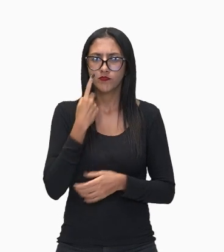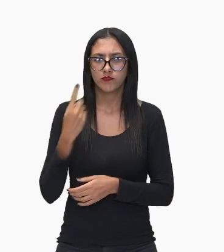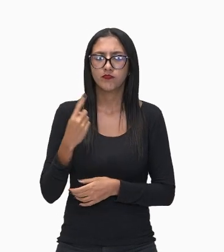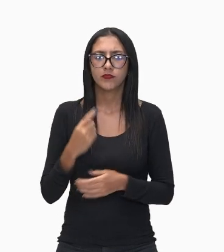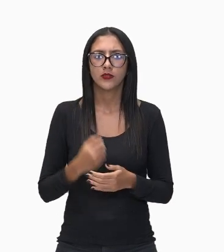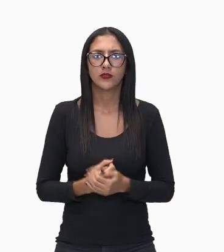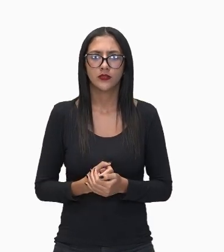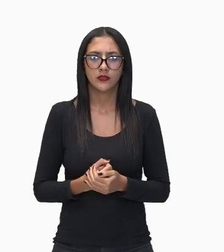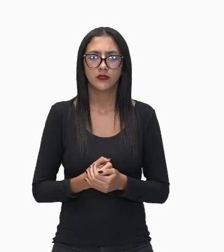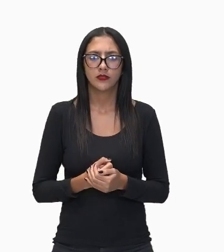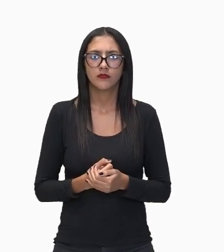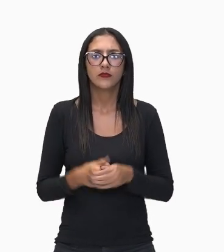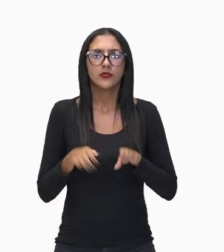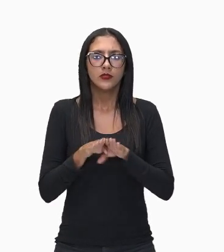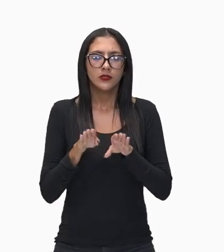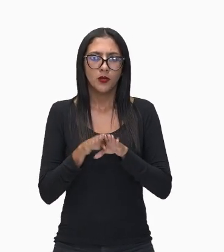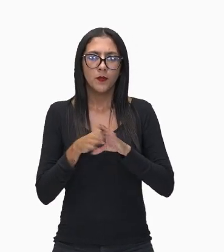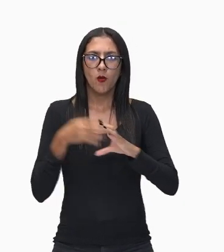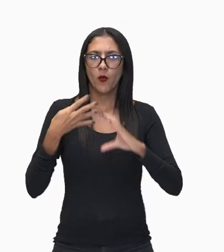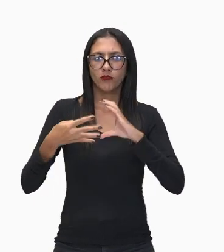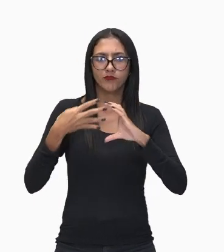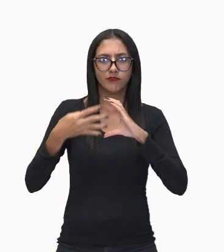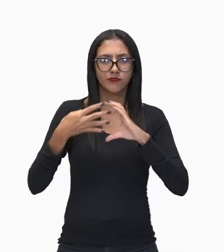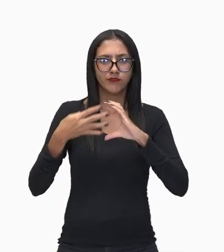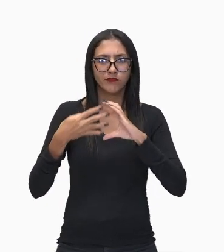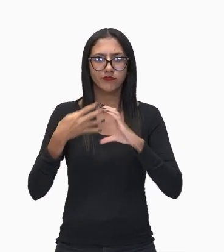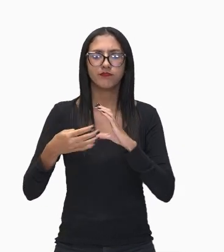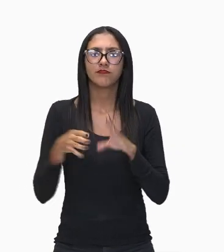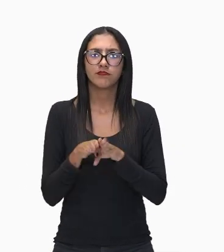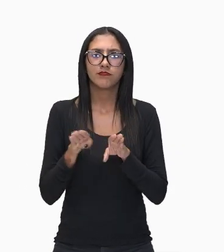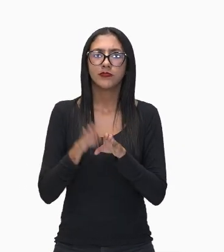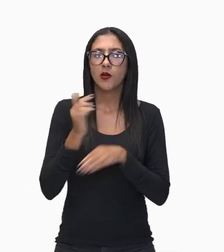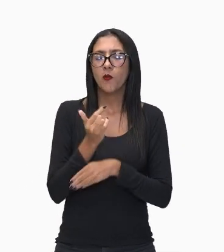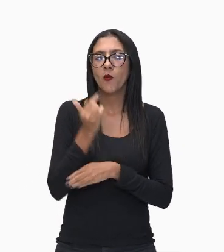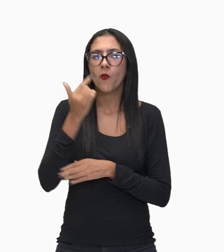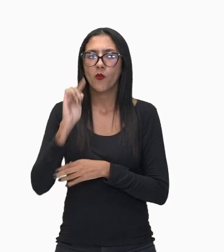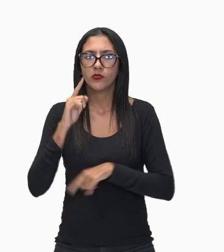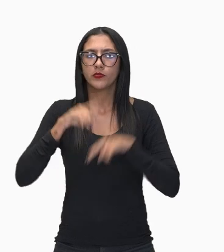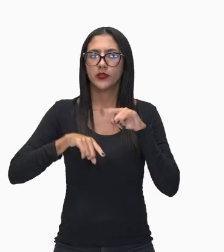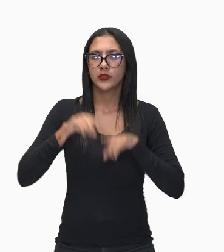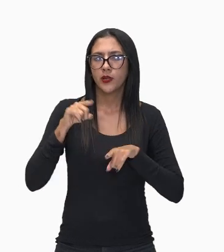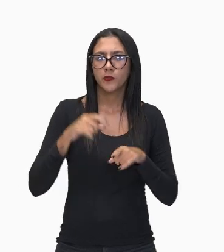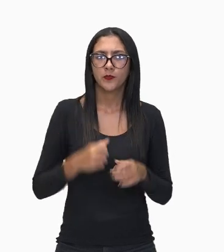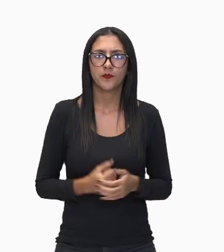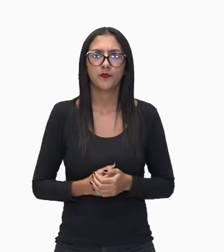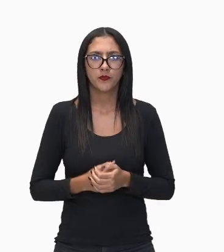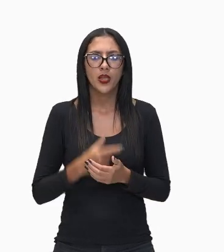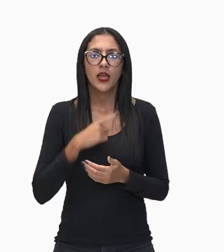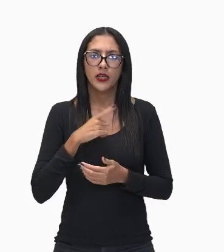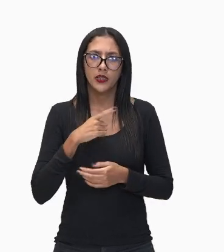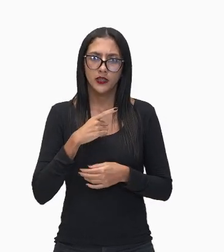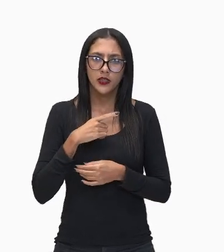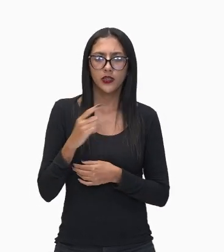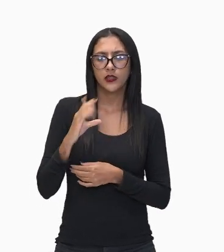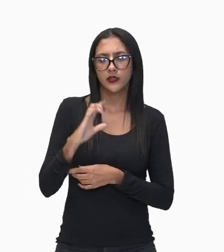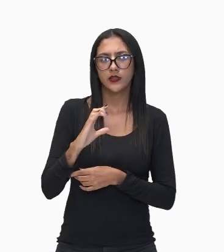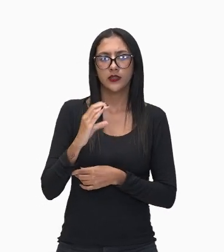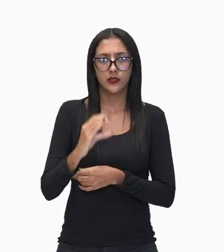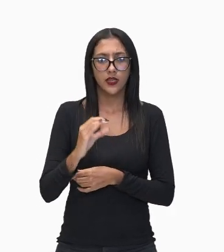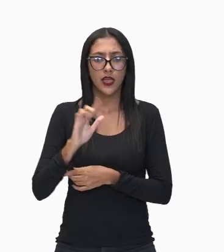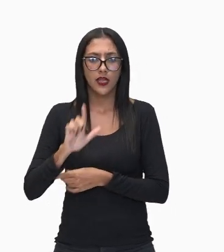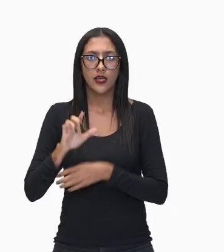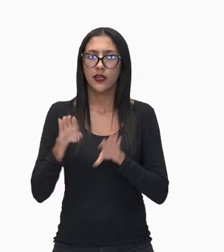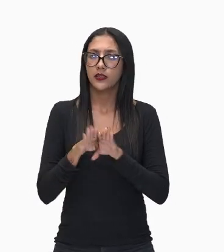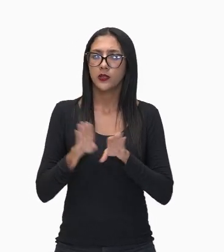clorofluorcarbonetos, né, os CF6, álons e outros compostos que contém também cloro e